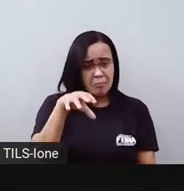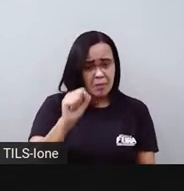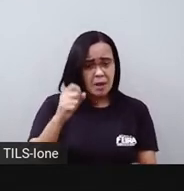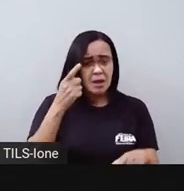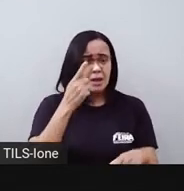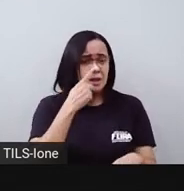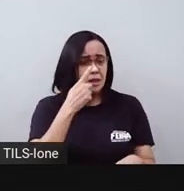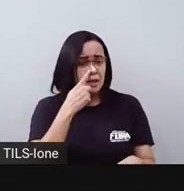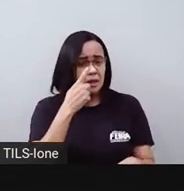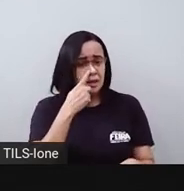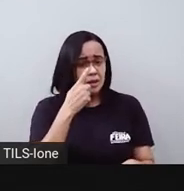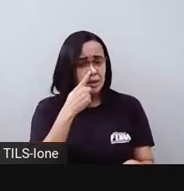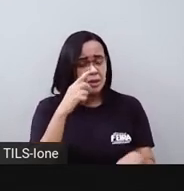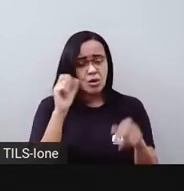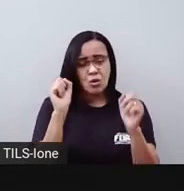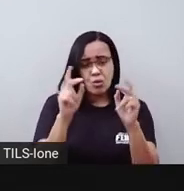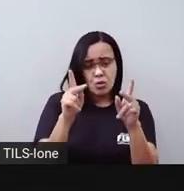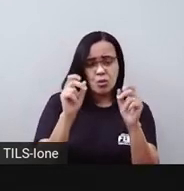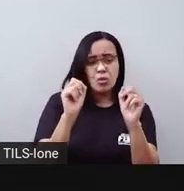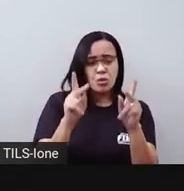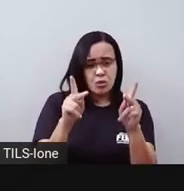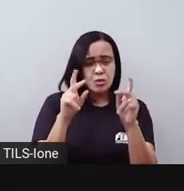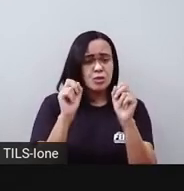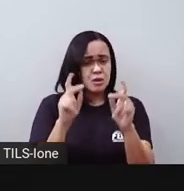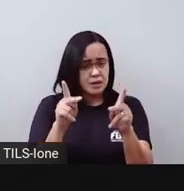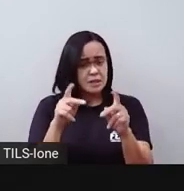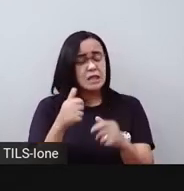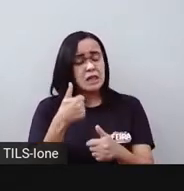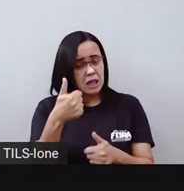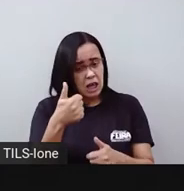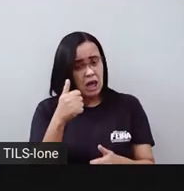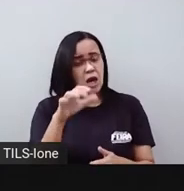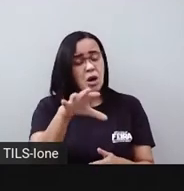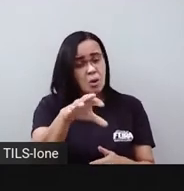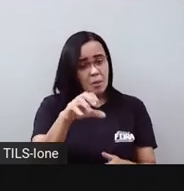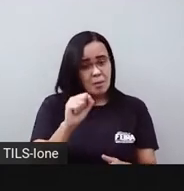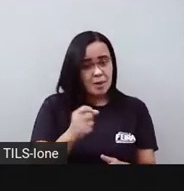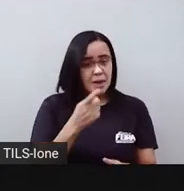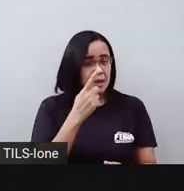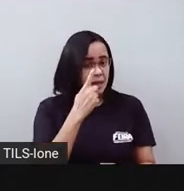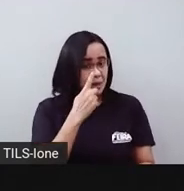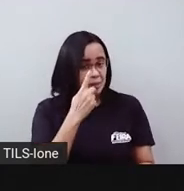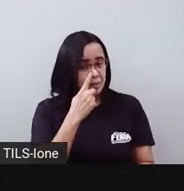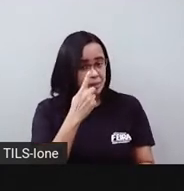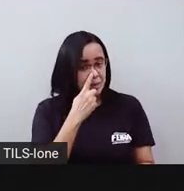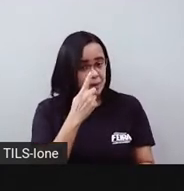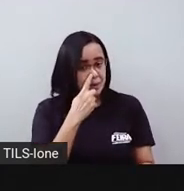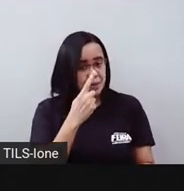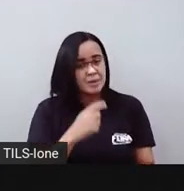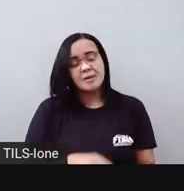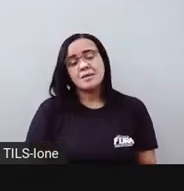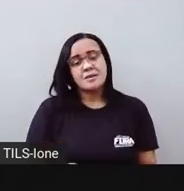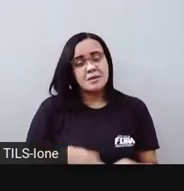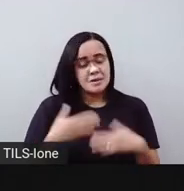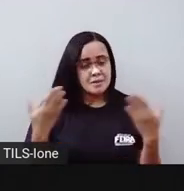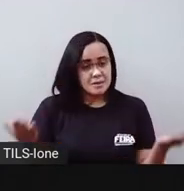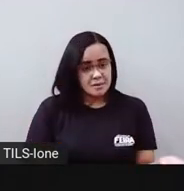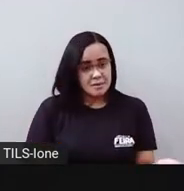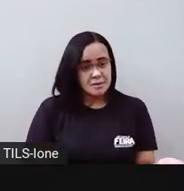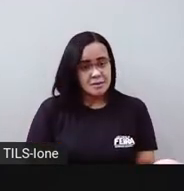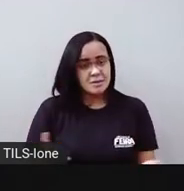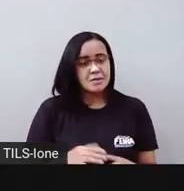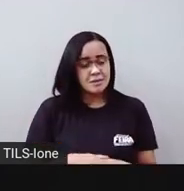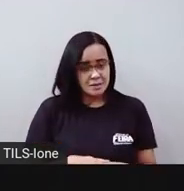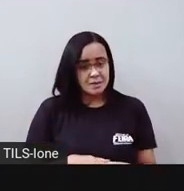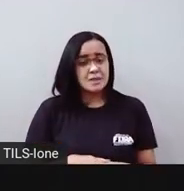biscoito. Ok, eu peguei o biscoito. I took the cookie from the cookie jar.